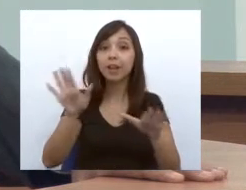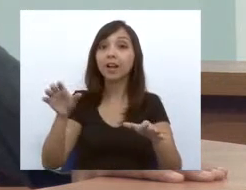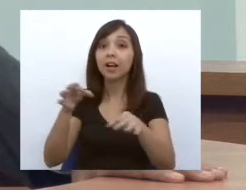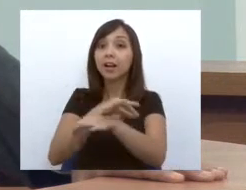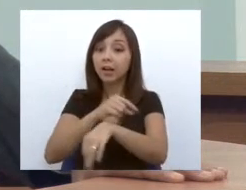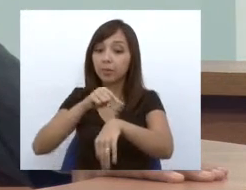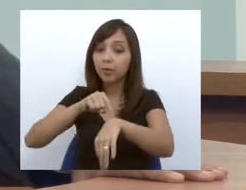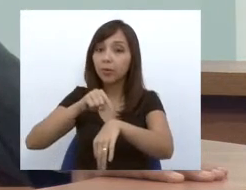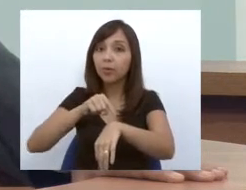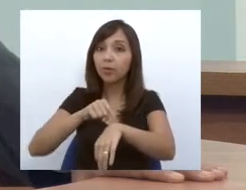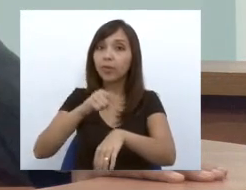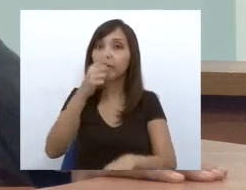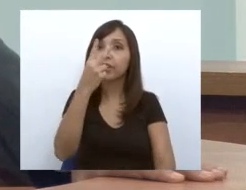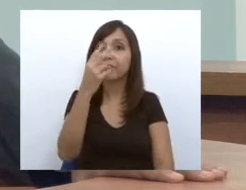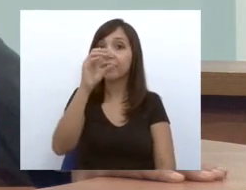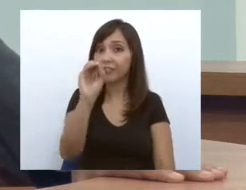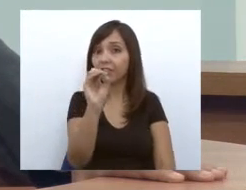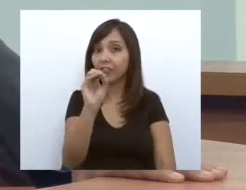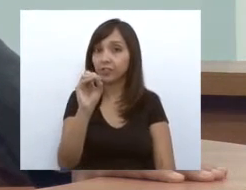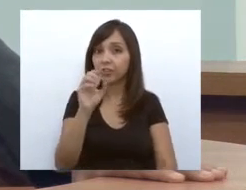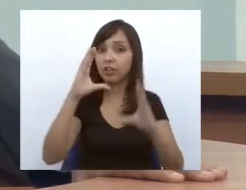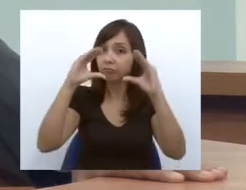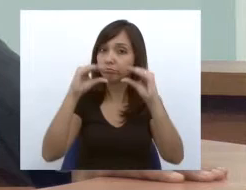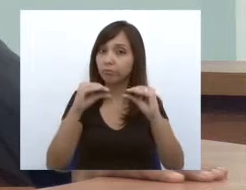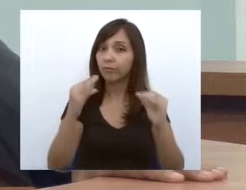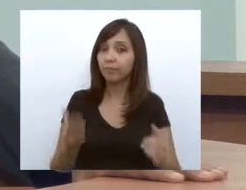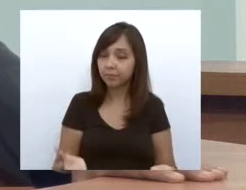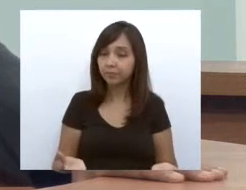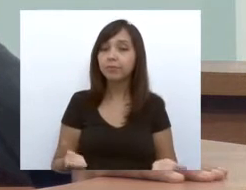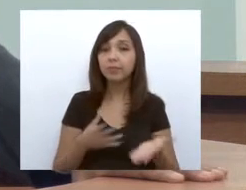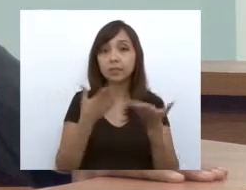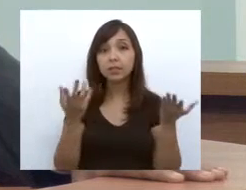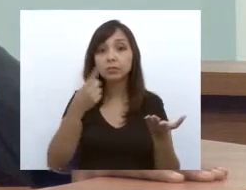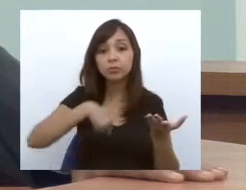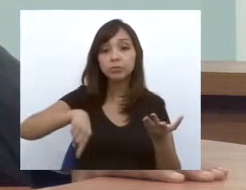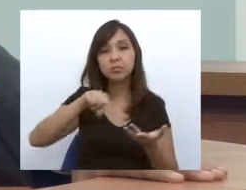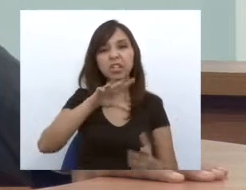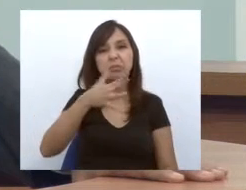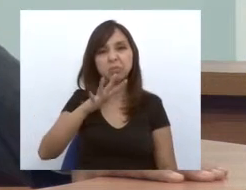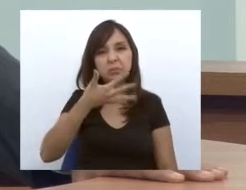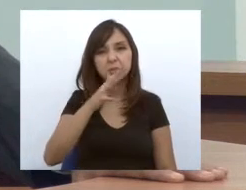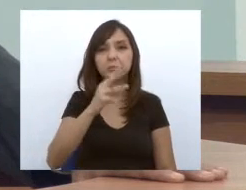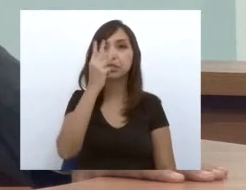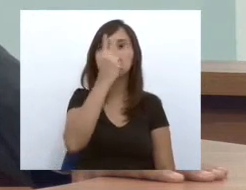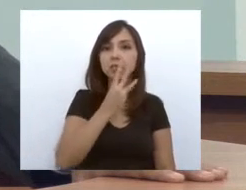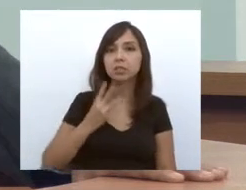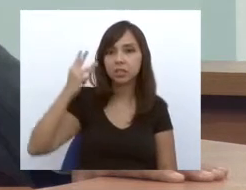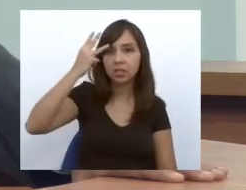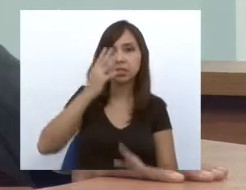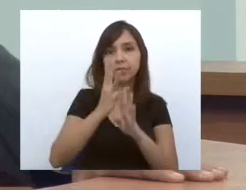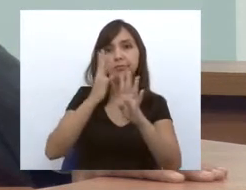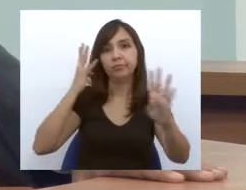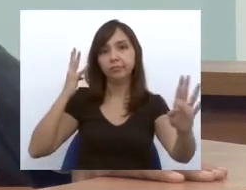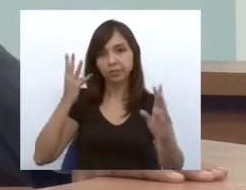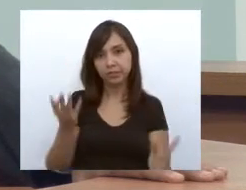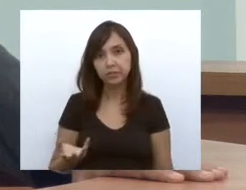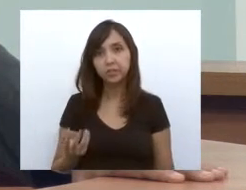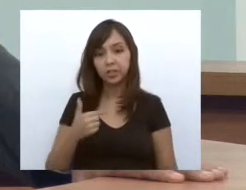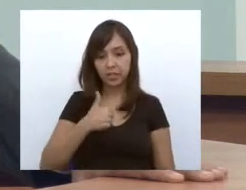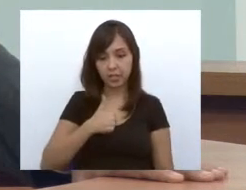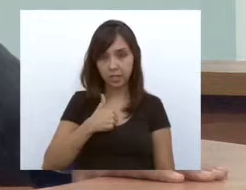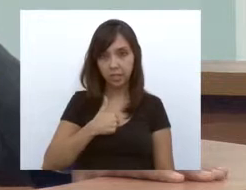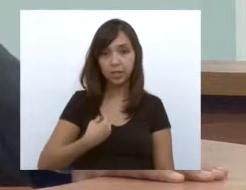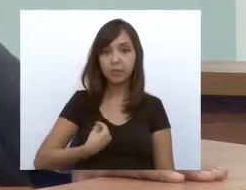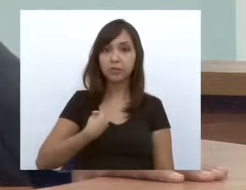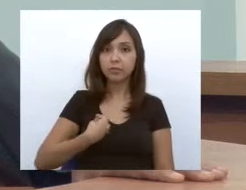terminou exatamente às 20 horas. Então nós tivemos uma média de 3 horas na fila. Estava eu lá